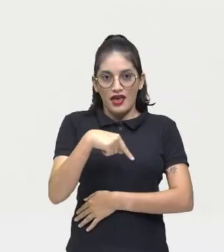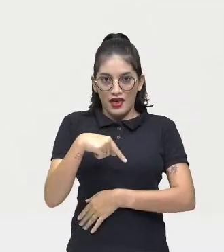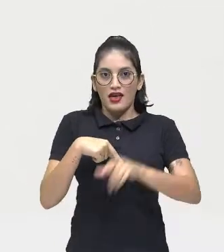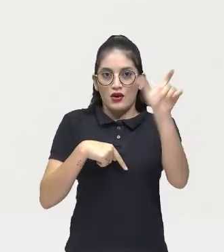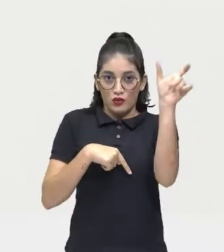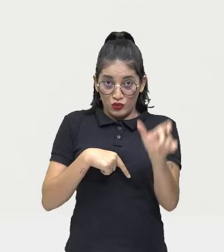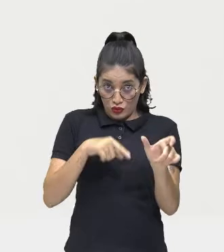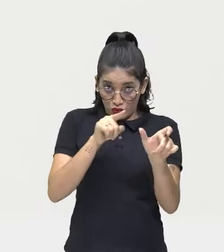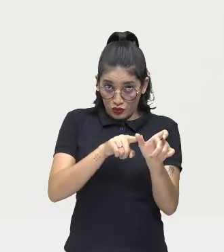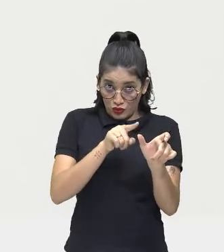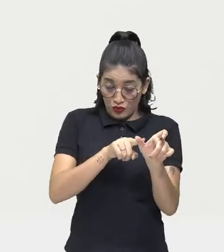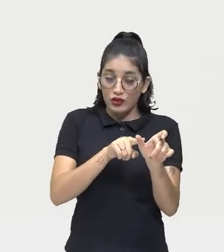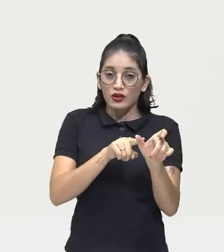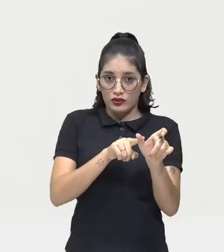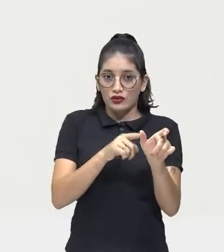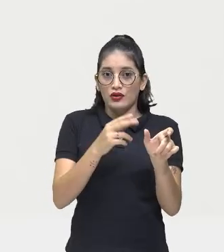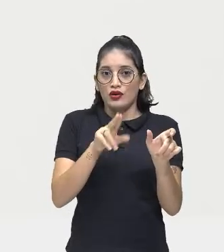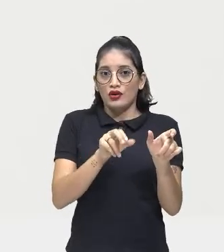sujeito.